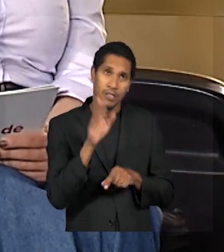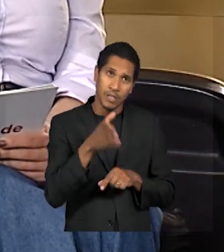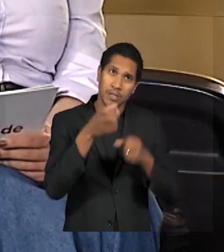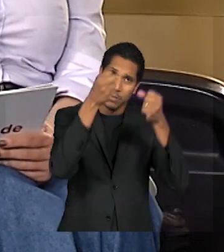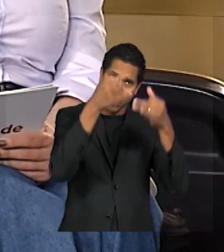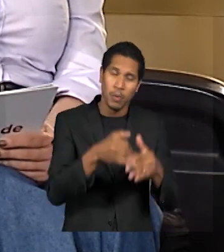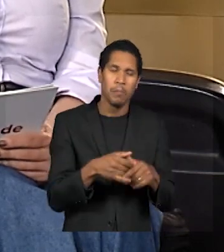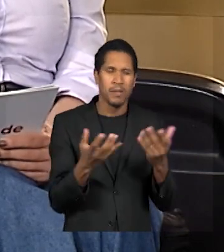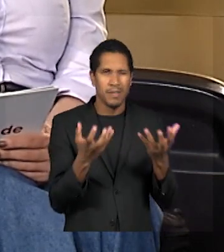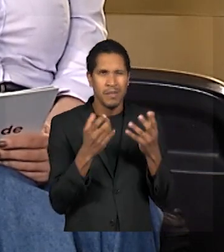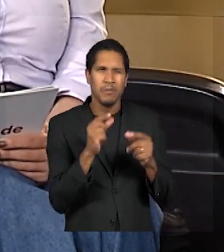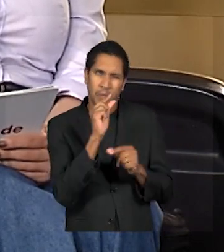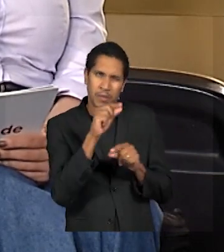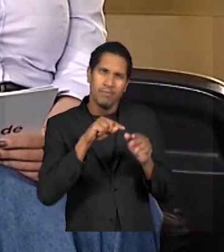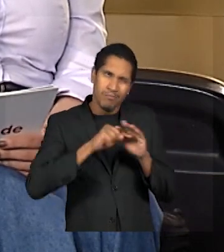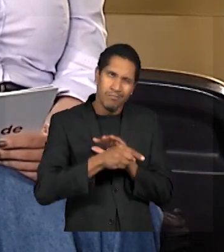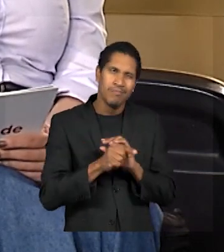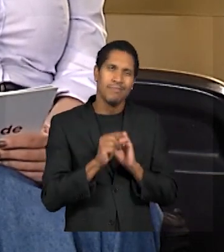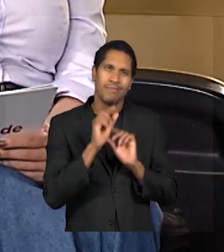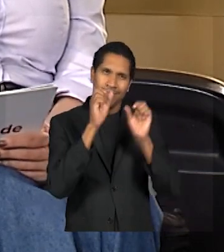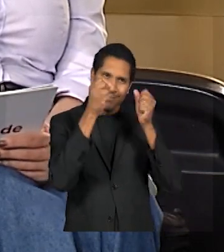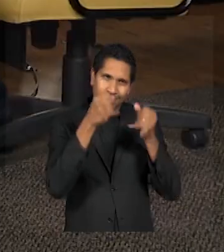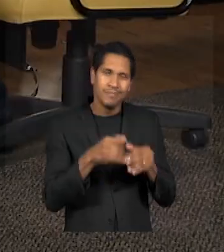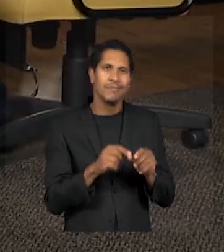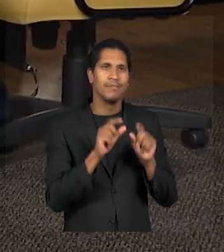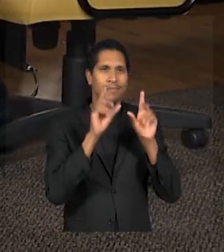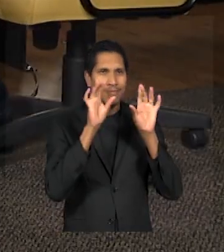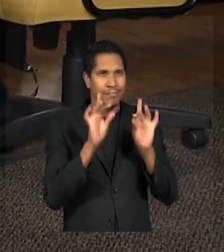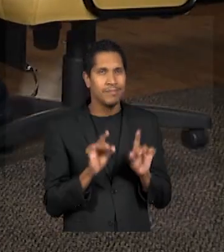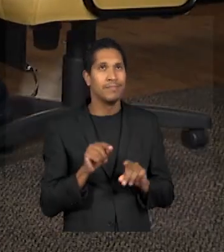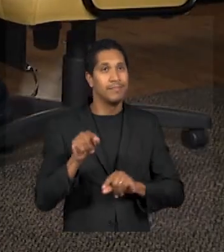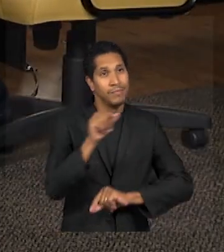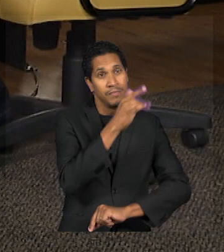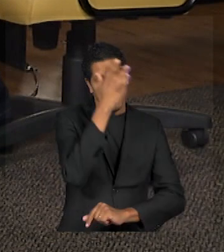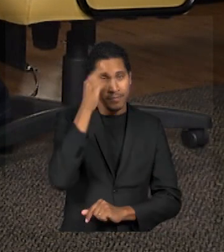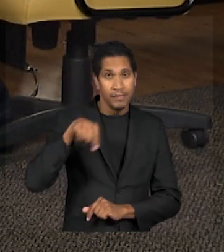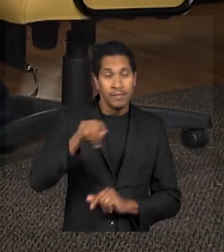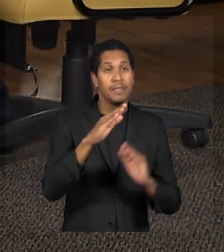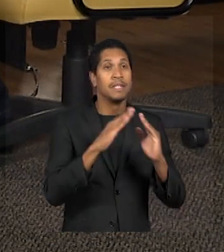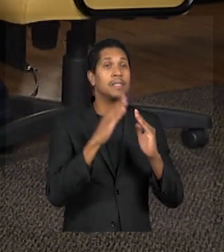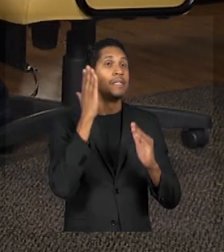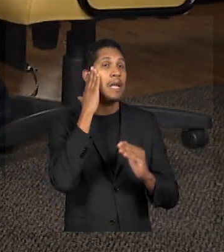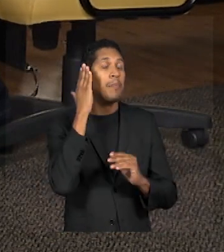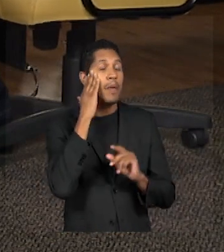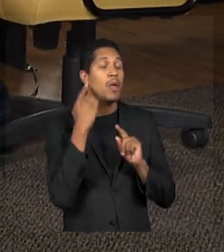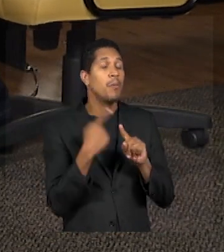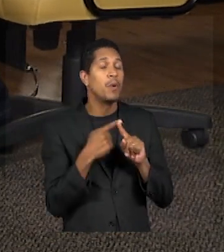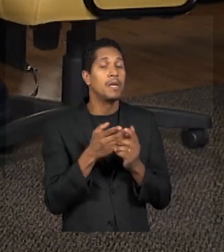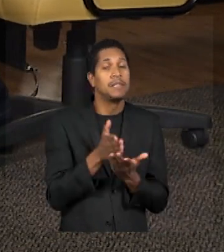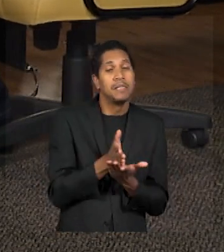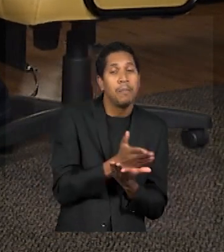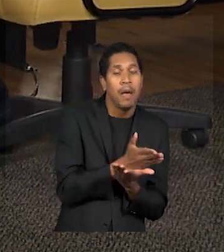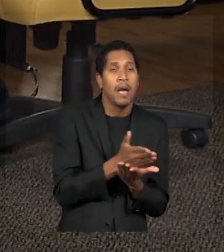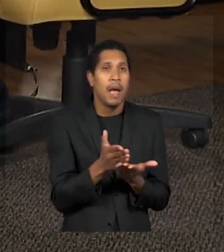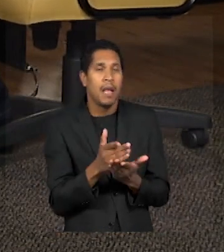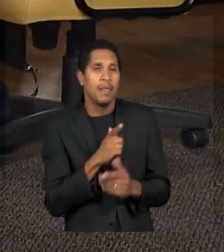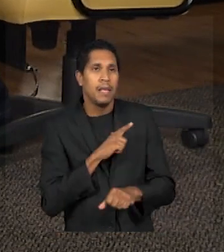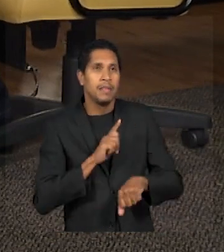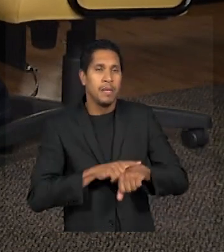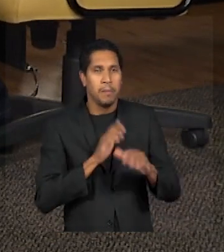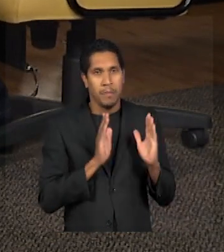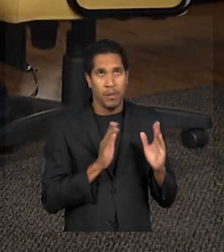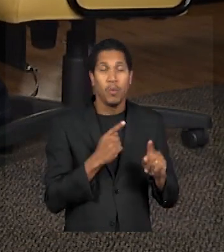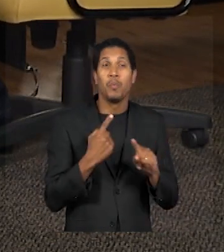falou sobre isso, mas eu queria que você se aprofundasse para explicar para as pessoas de casa o motivo dessa separação. Sim. Eu vou te fazer